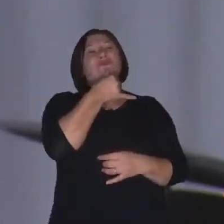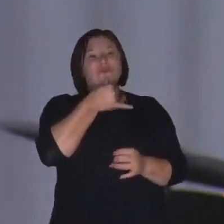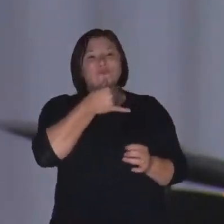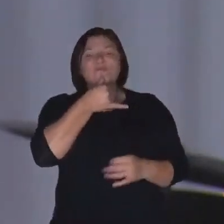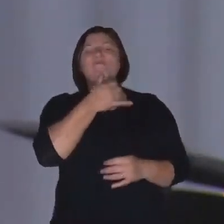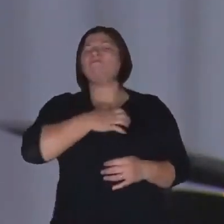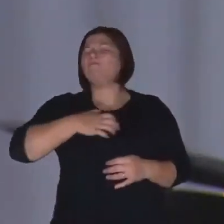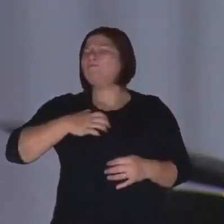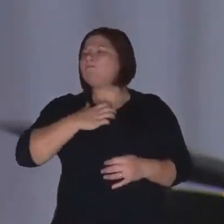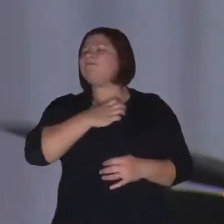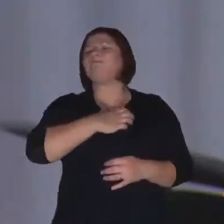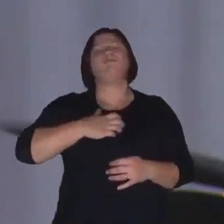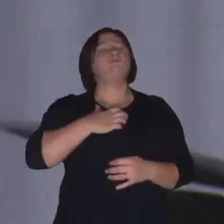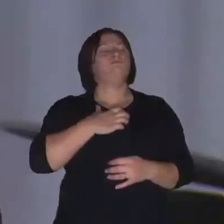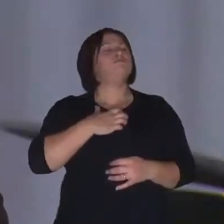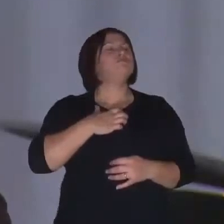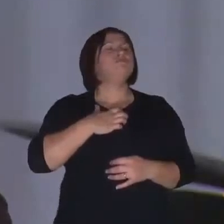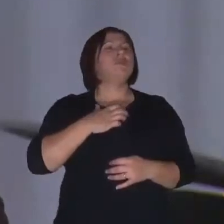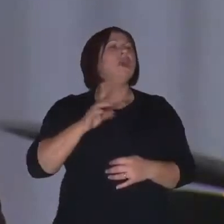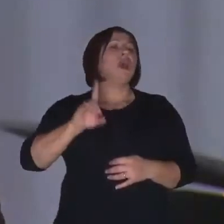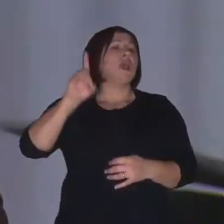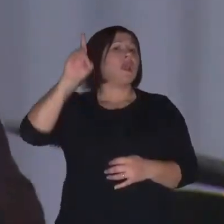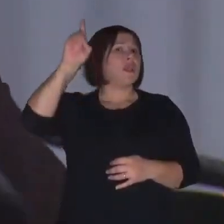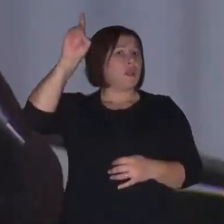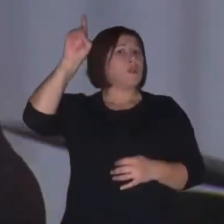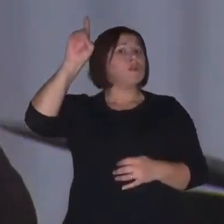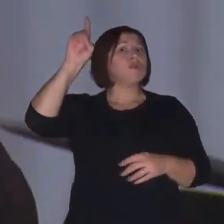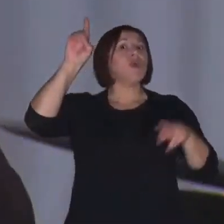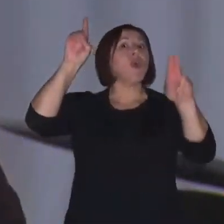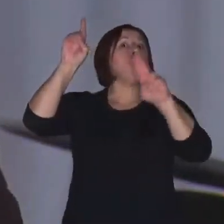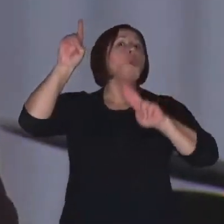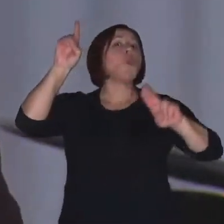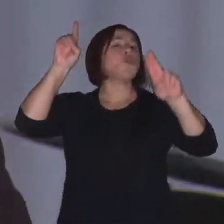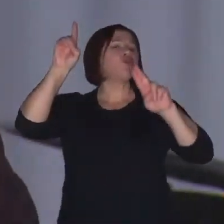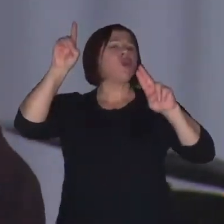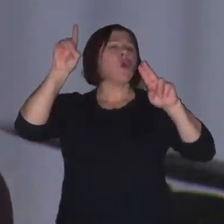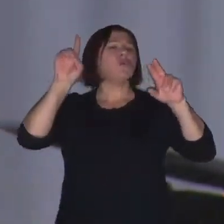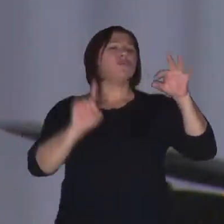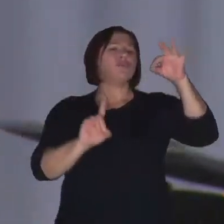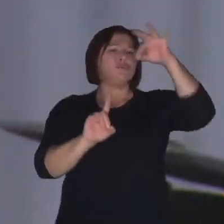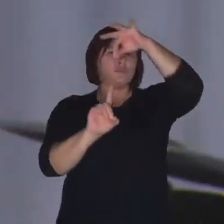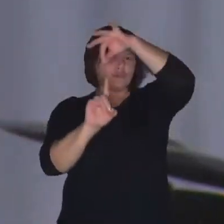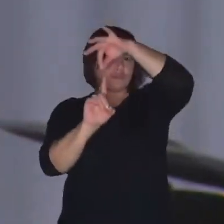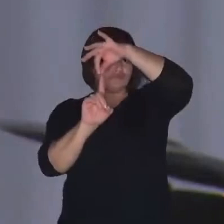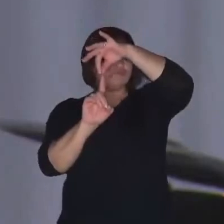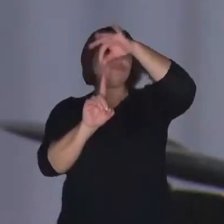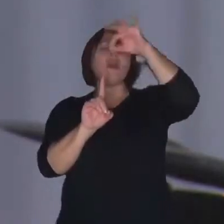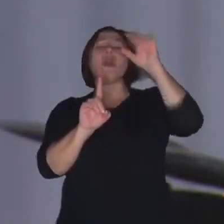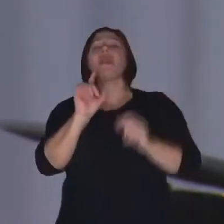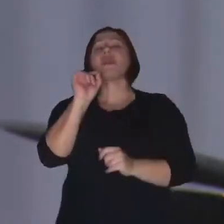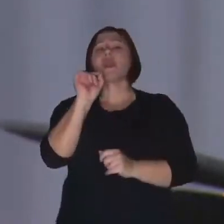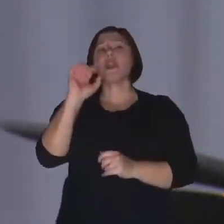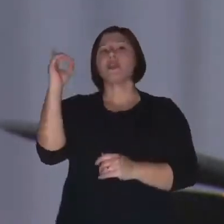que Deus usou um salmista para escrever o retrato